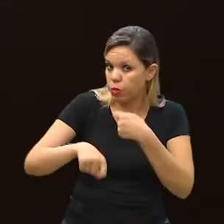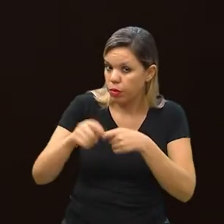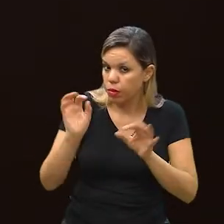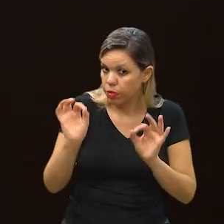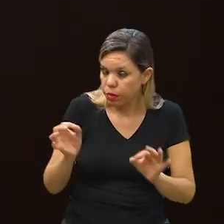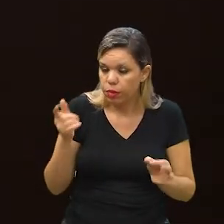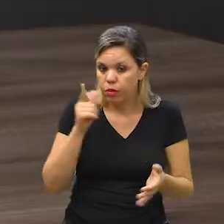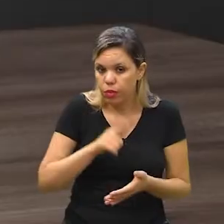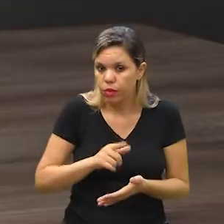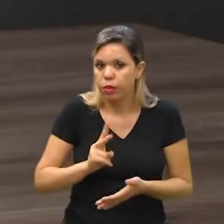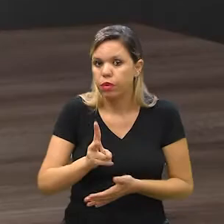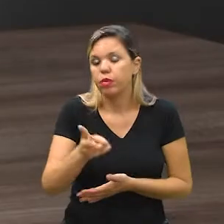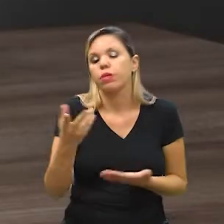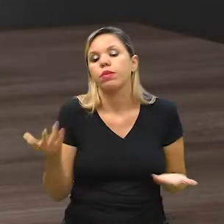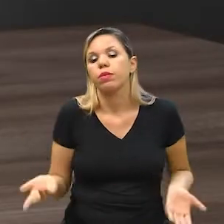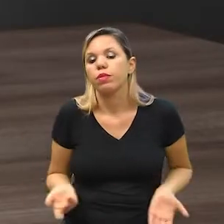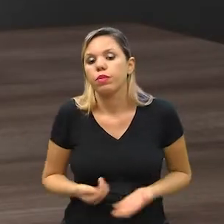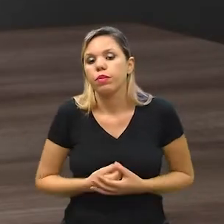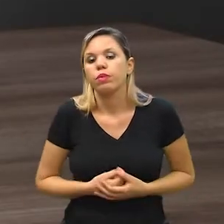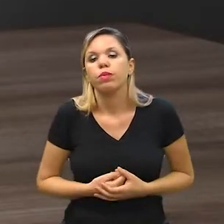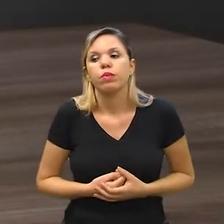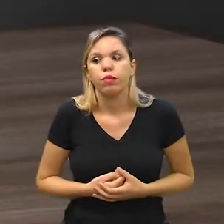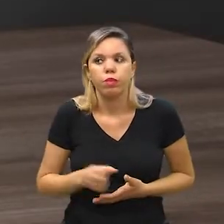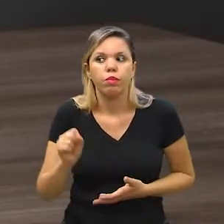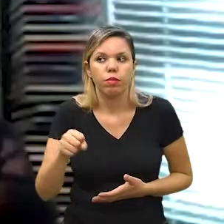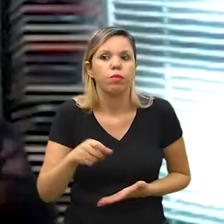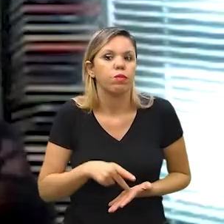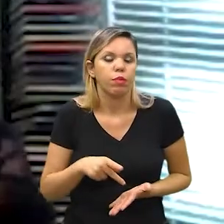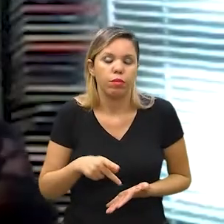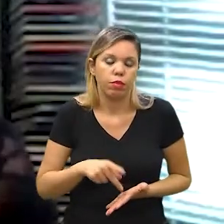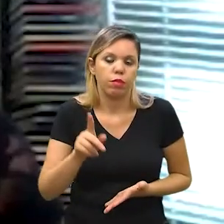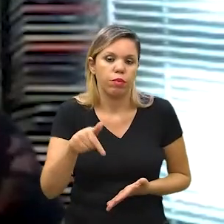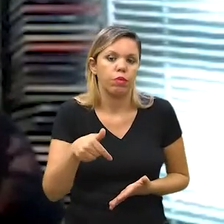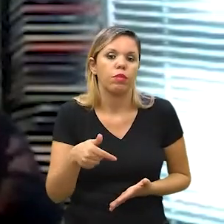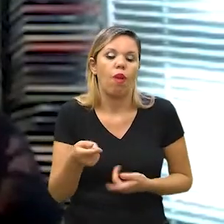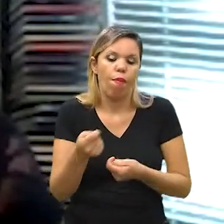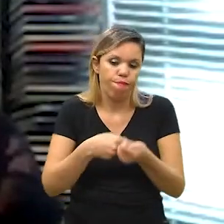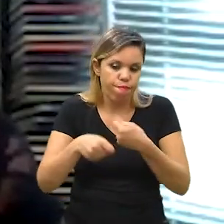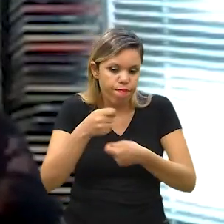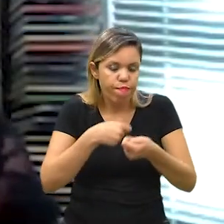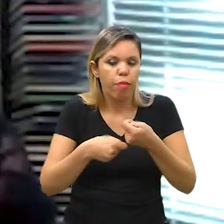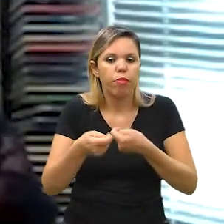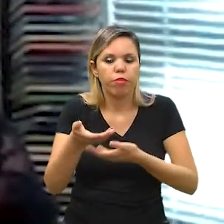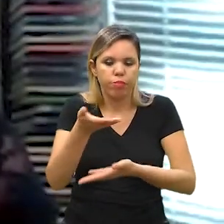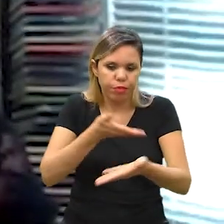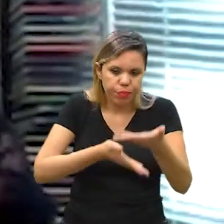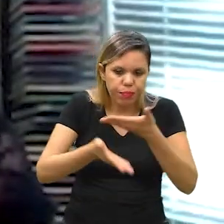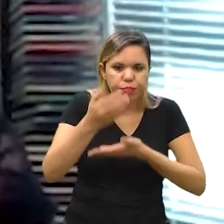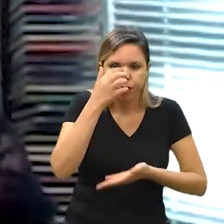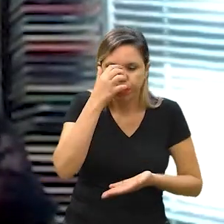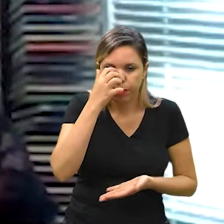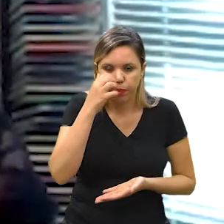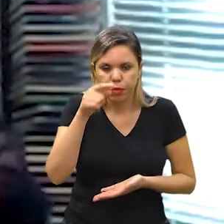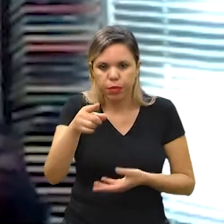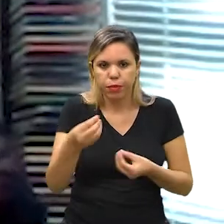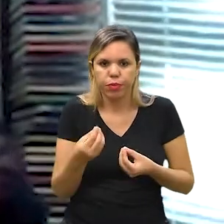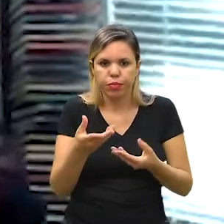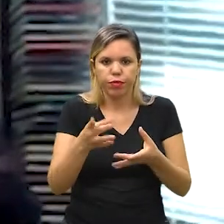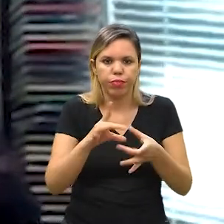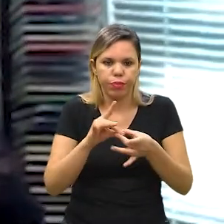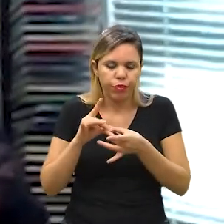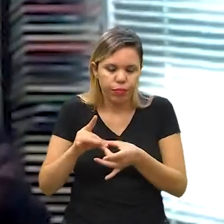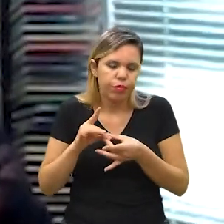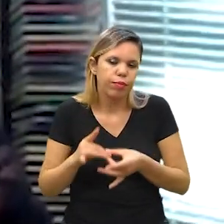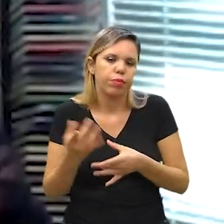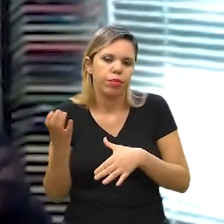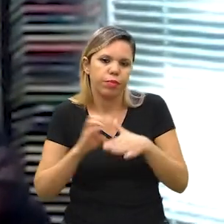esse negócio que ele ficasse em pé, não é isso? Sim, essa questão da economia compartilhada, tanto de você